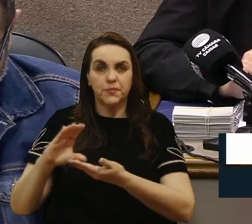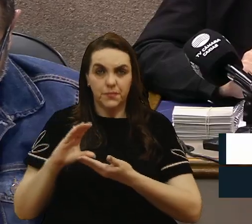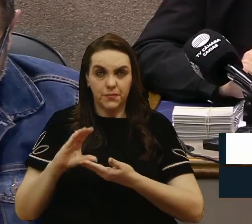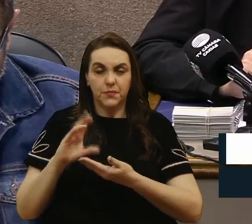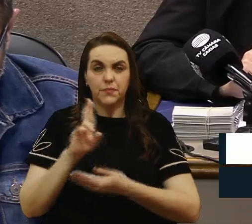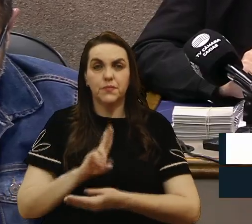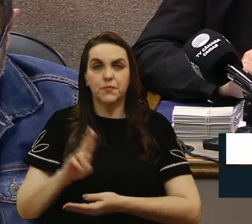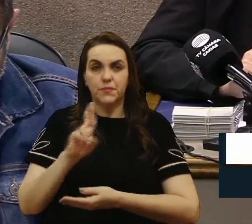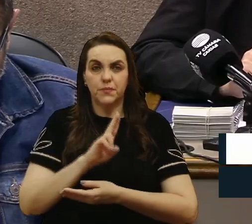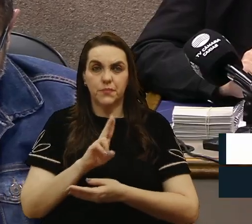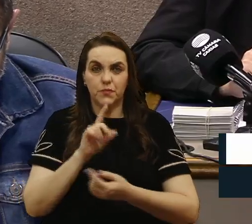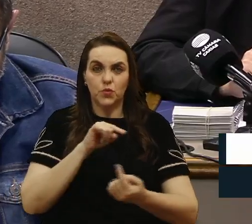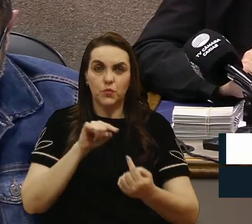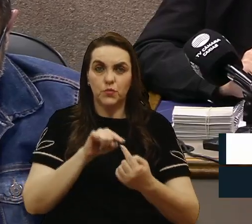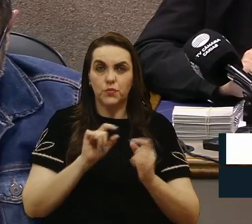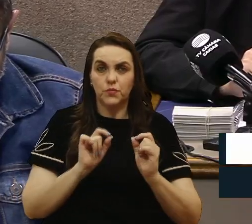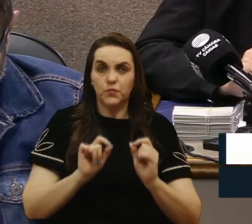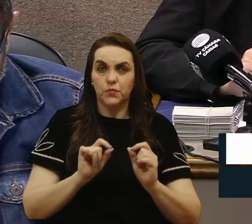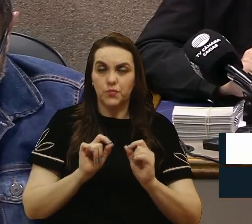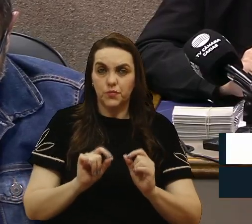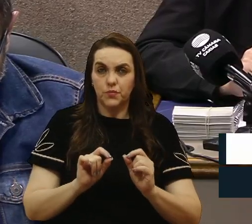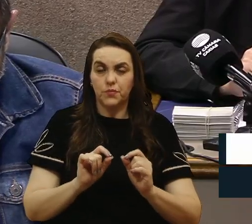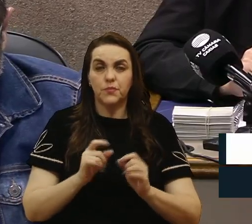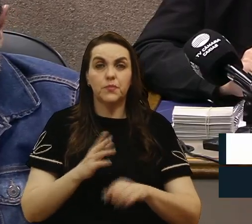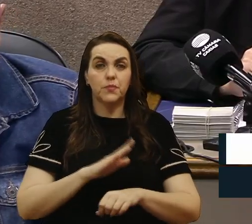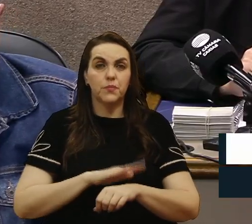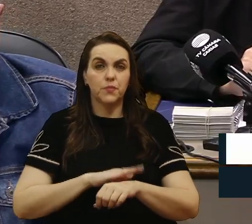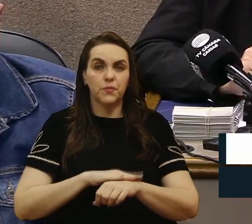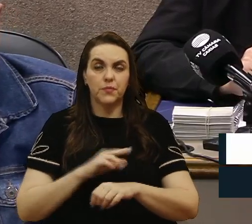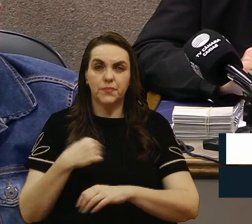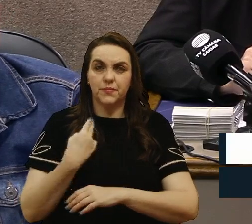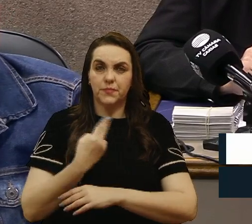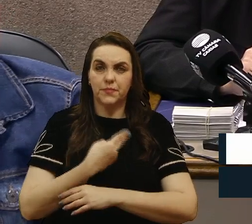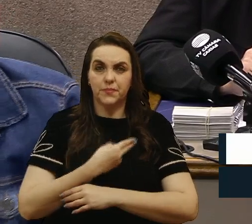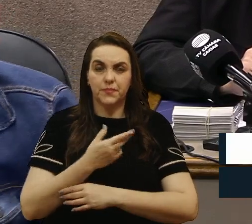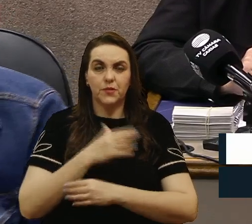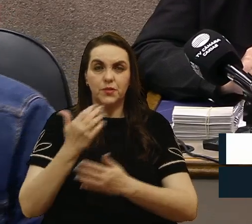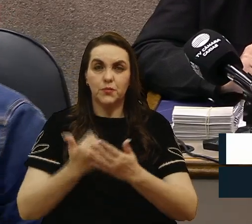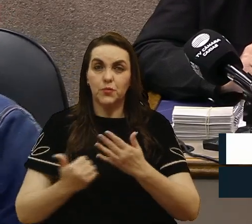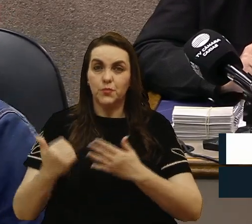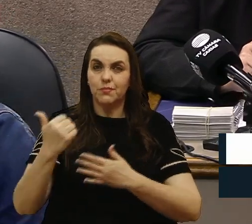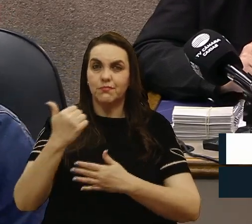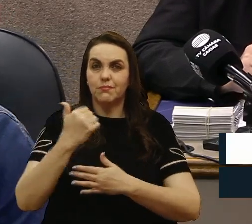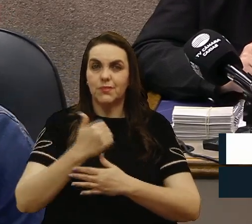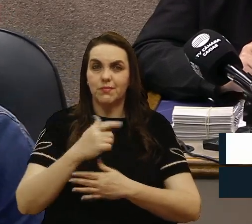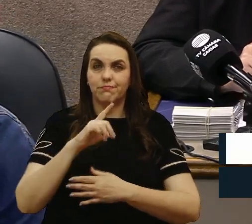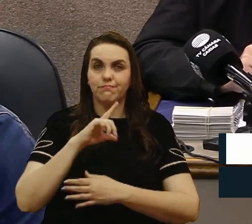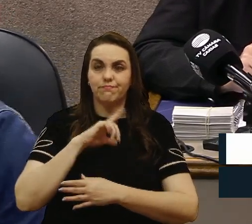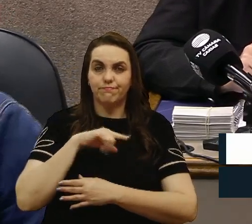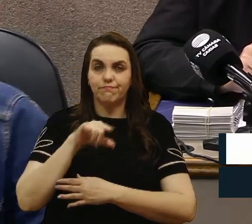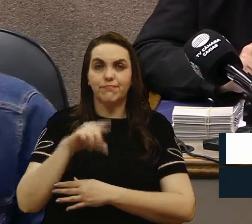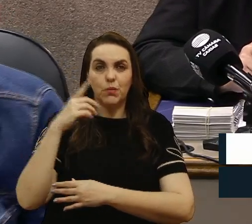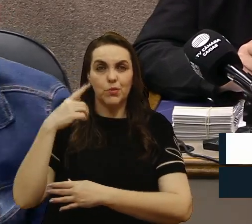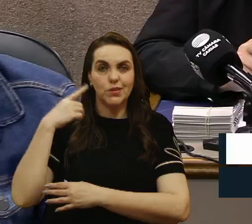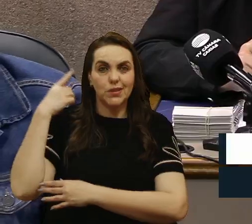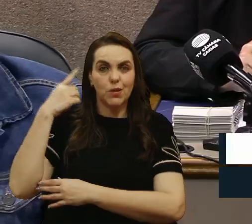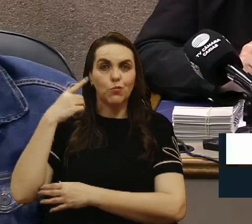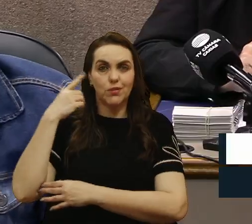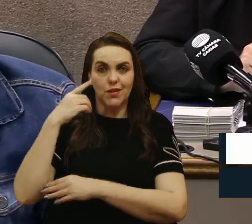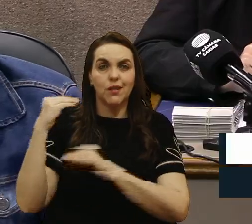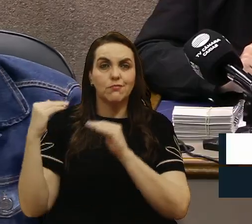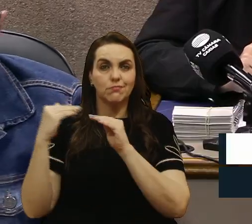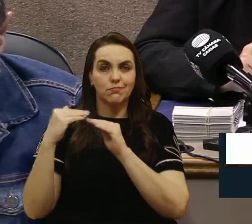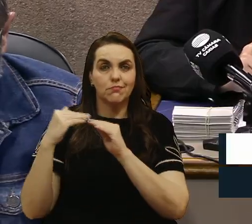parlamentares, para que, quando nós tivermos o privilégio de termos os nossos deputados favoráveis a